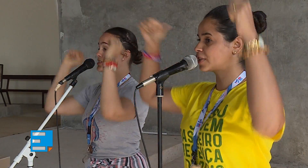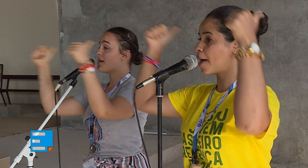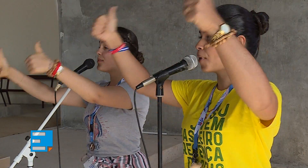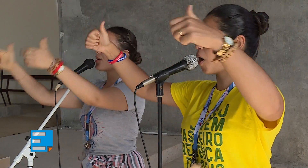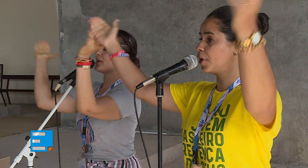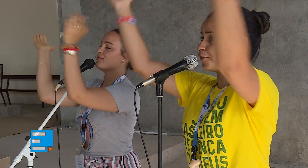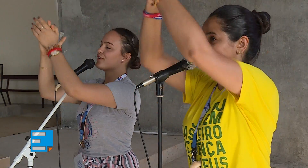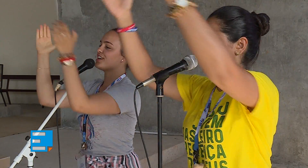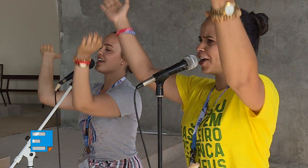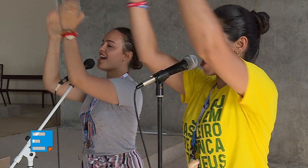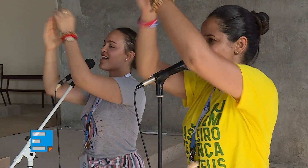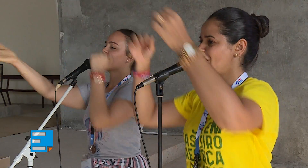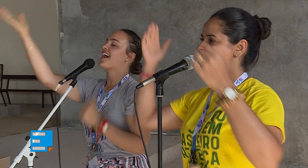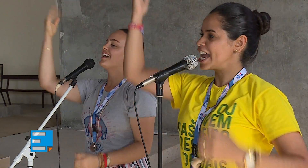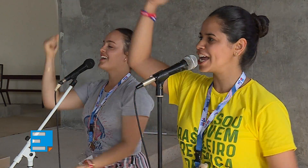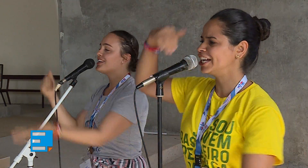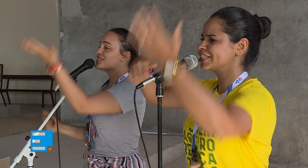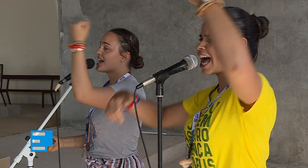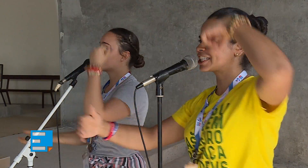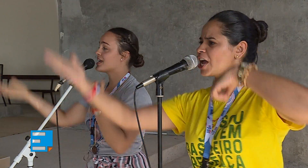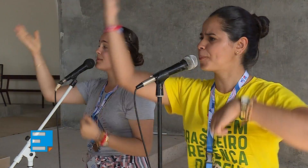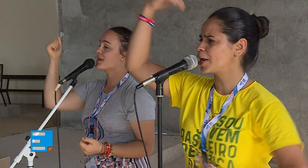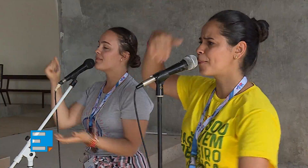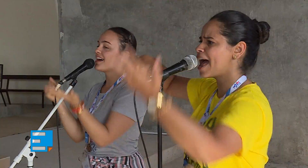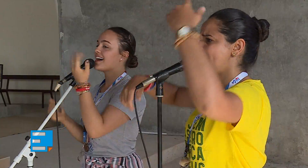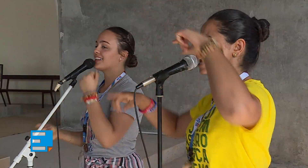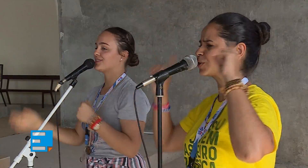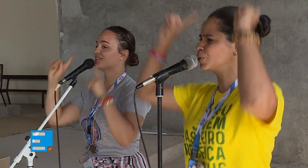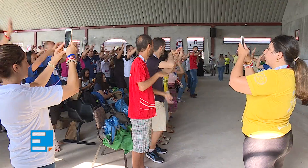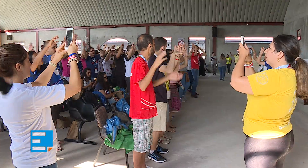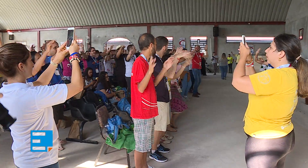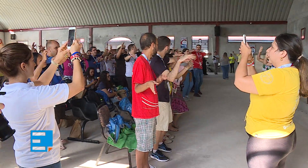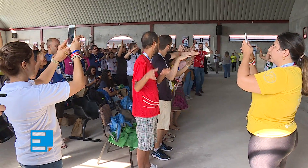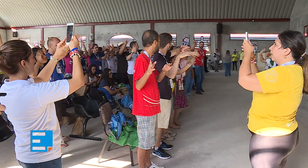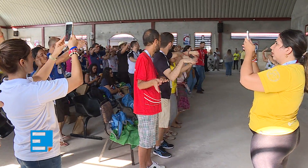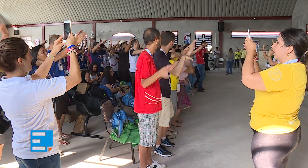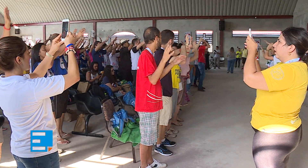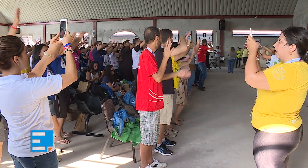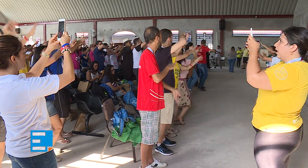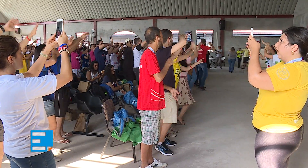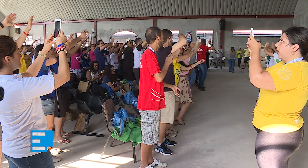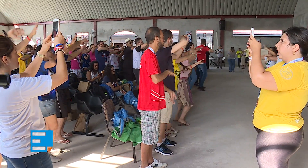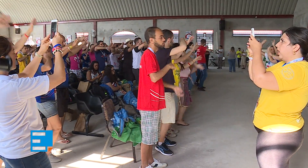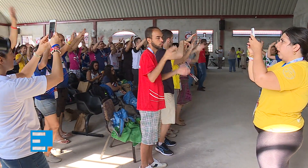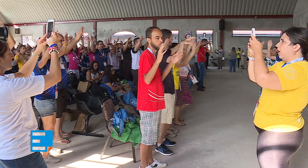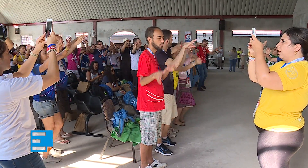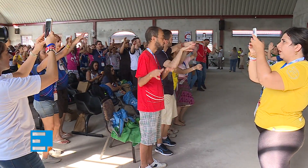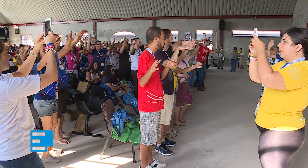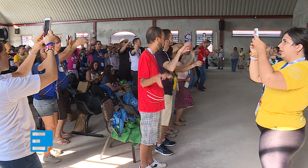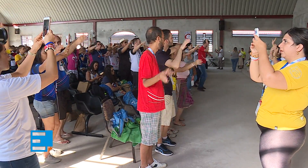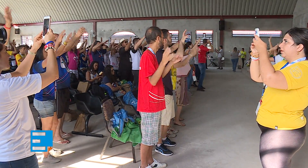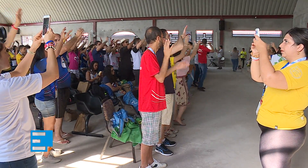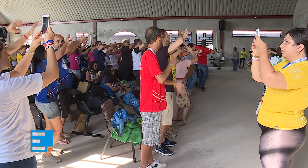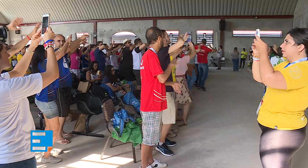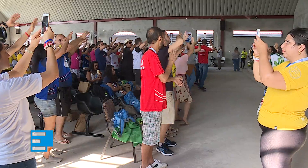Estes jovens querem sensibilizar o Papa para a sua causa e Francisco parece estar atento. O Papa já marcou